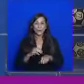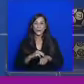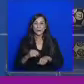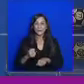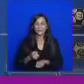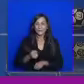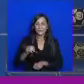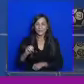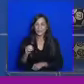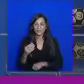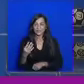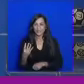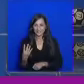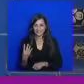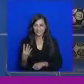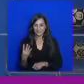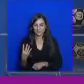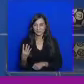04.